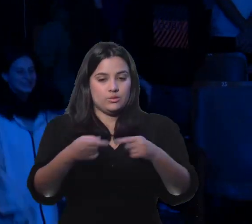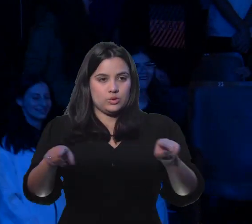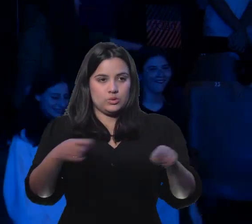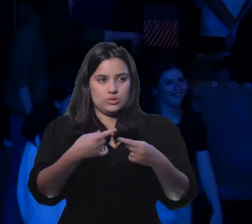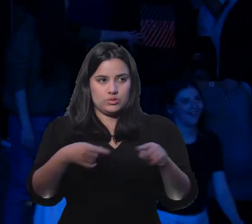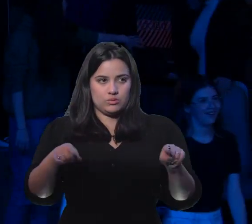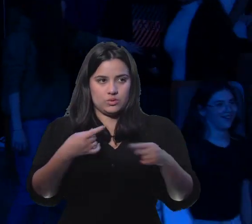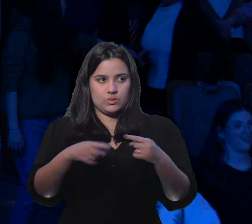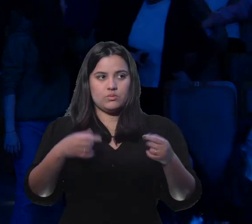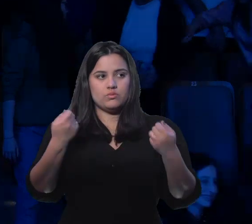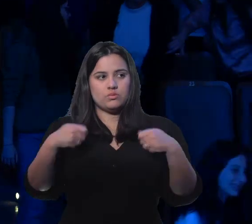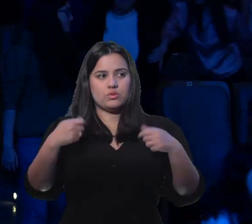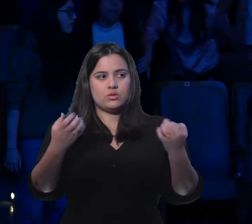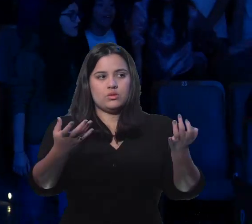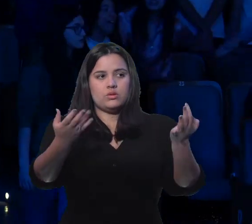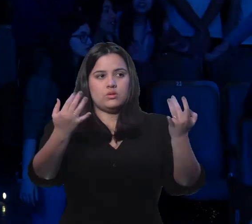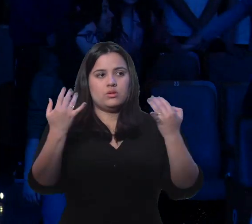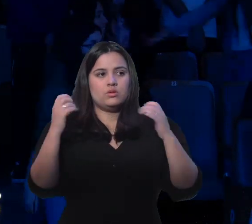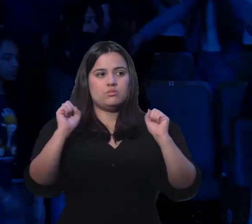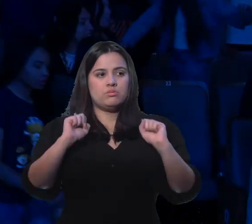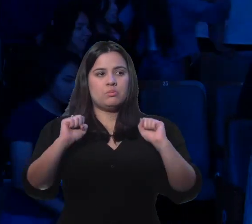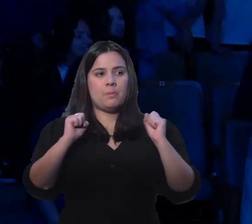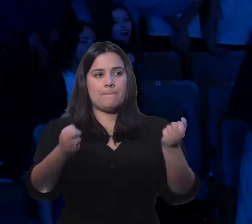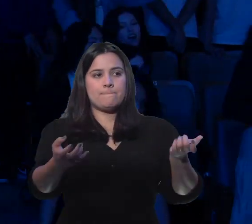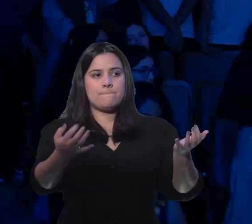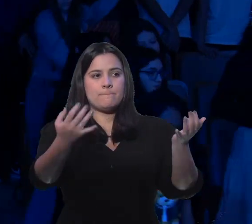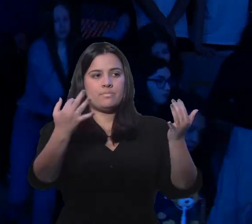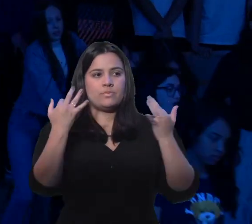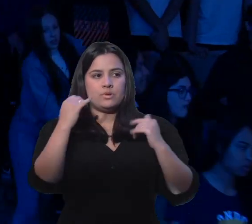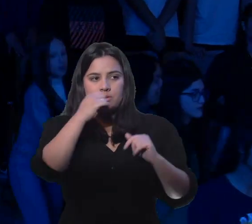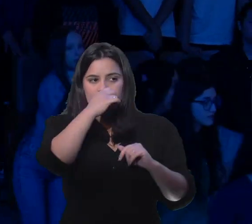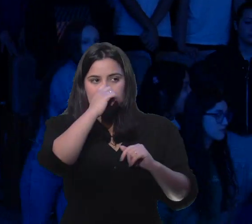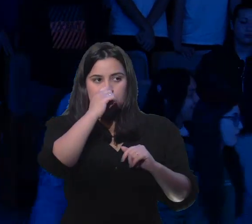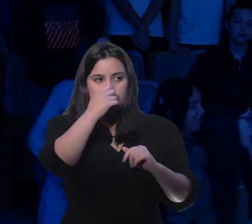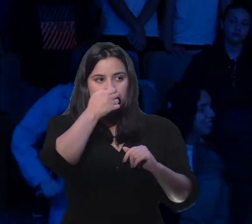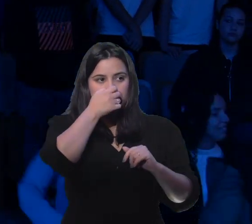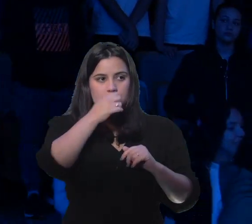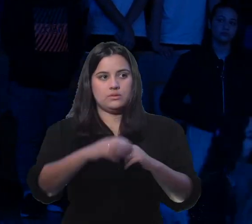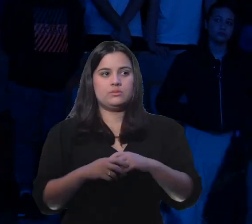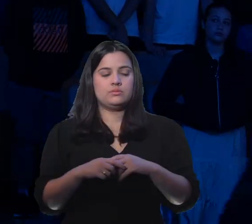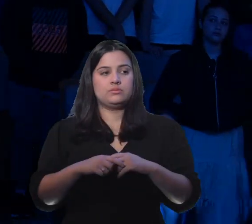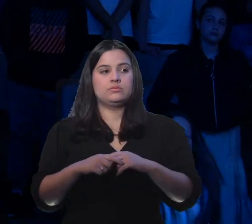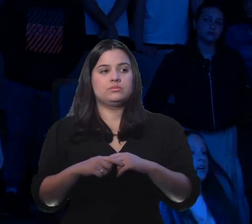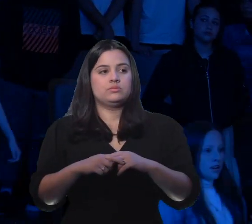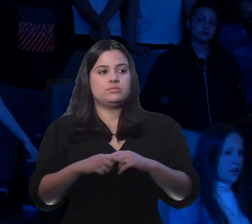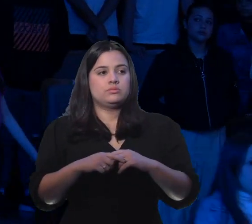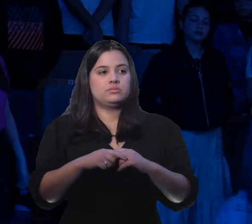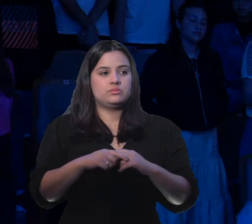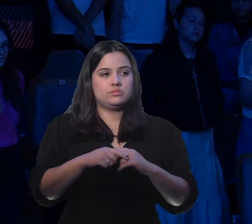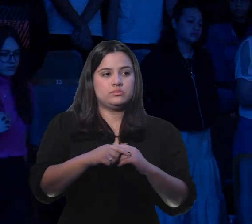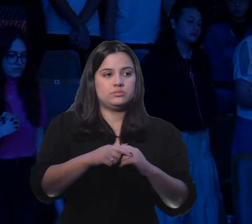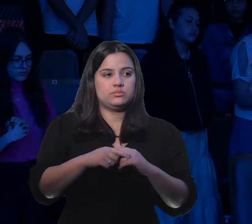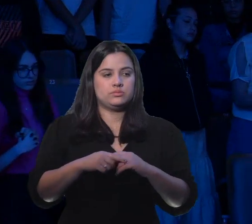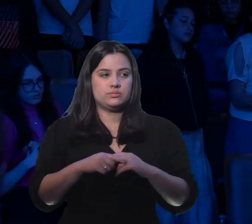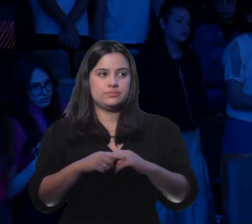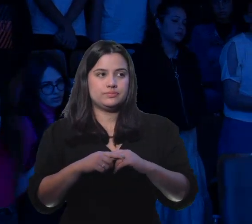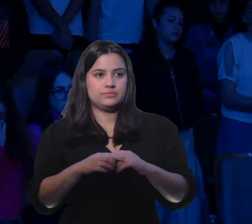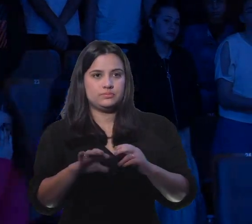você fica livre para vir e se ajoelhar, se dobrar diante do Senhor.